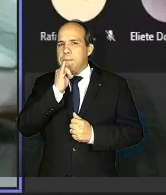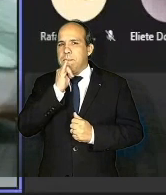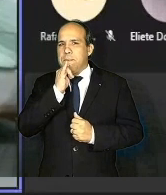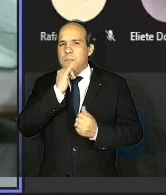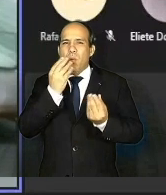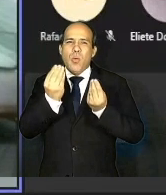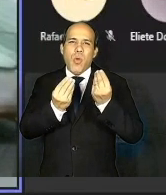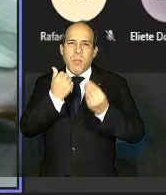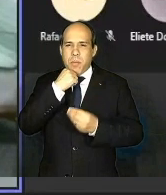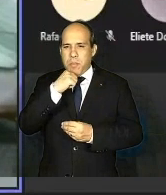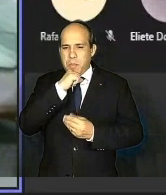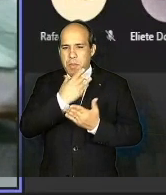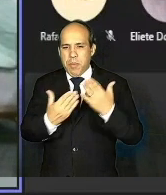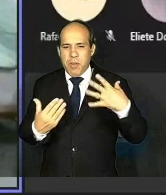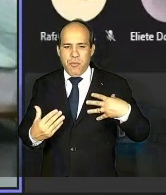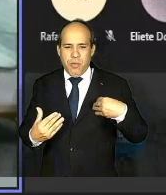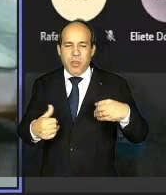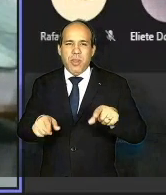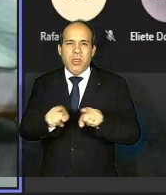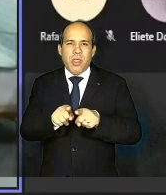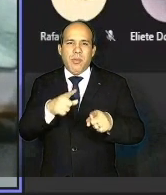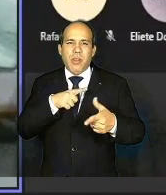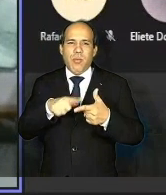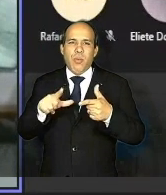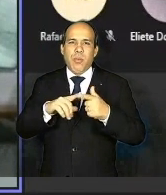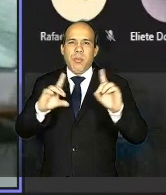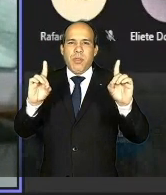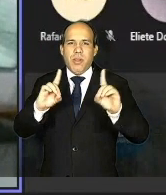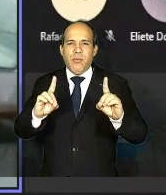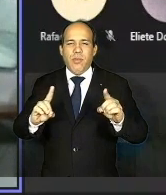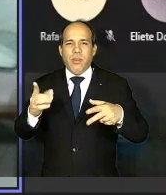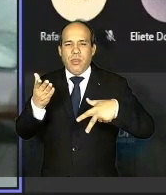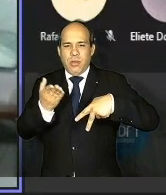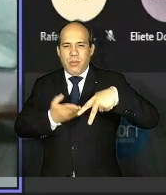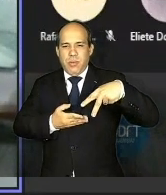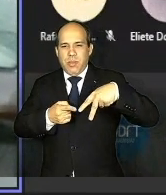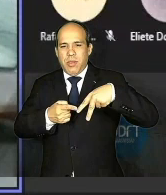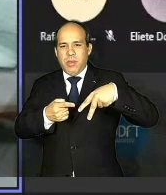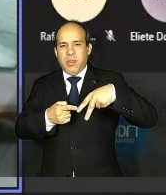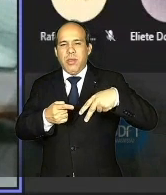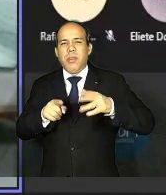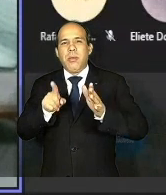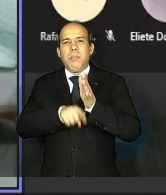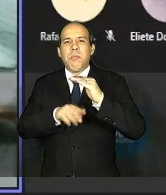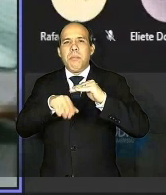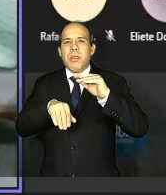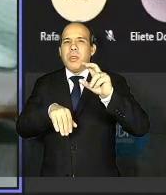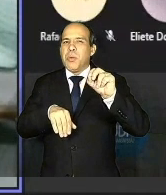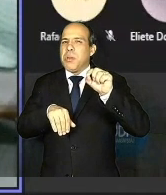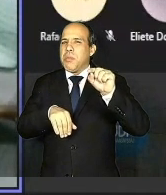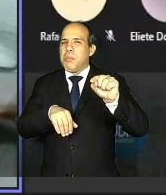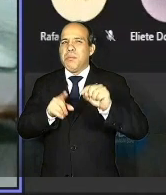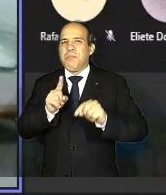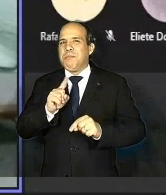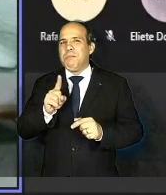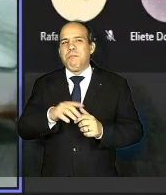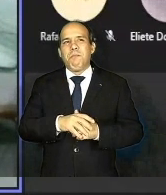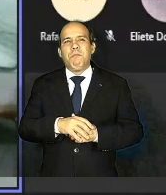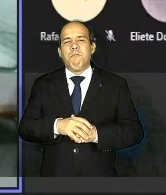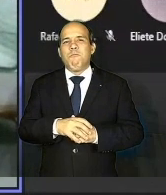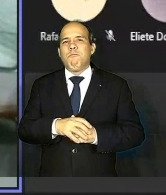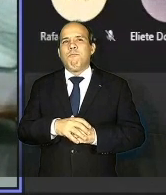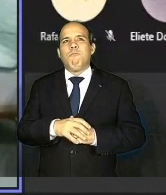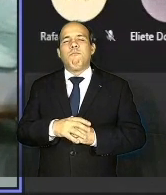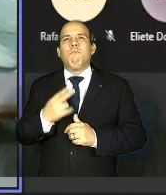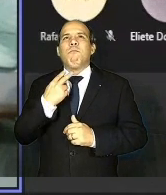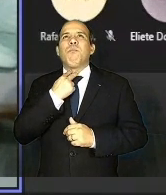a se levar em consideração, por exemplo, a situação da mãe. Perde um filho, ainda tem essas lesões próprias, né? Menos de 50